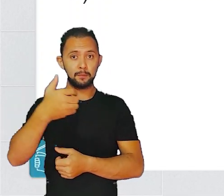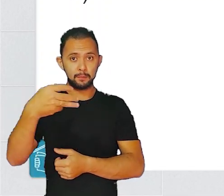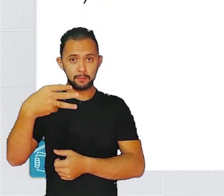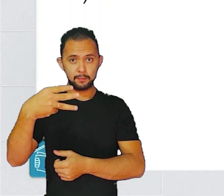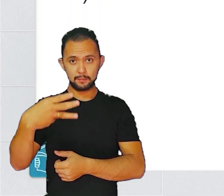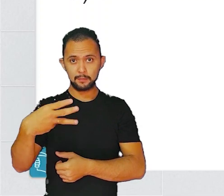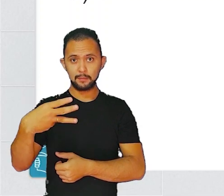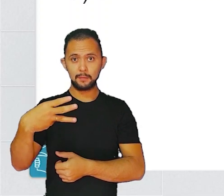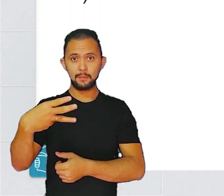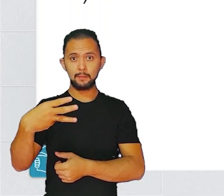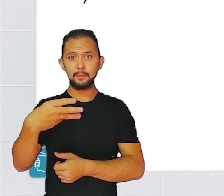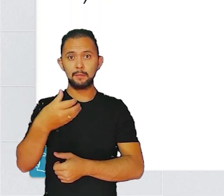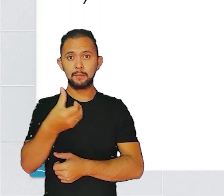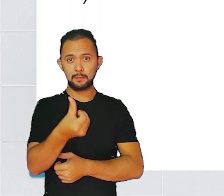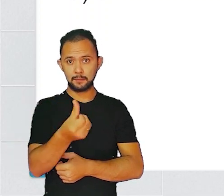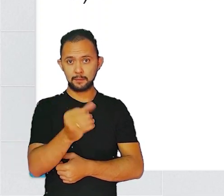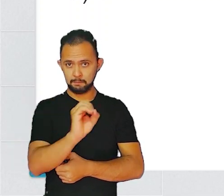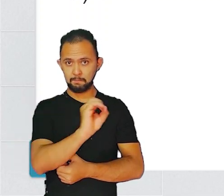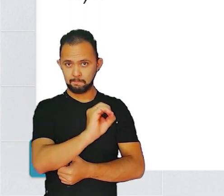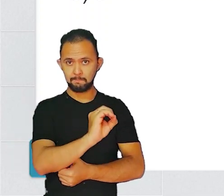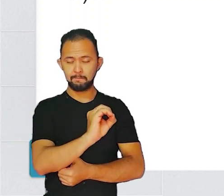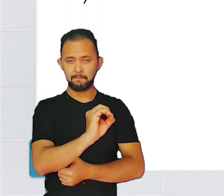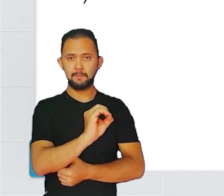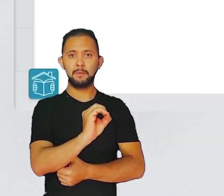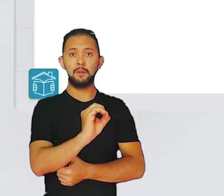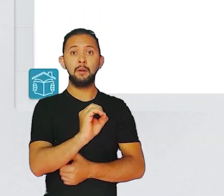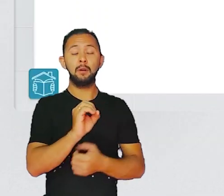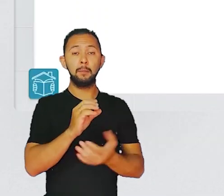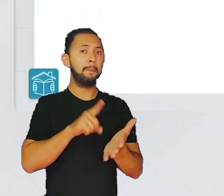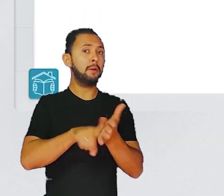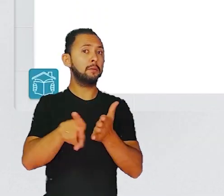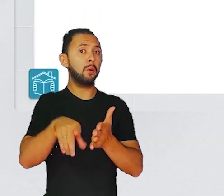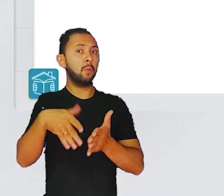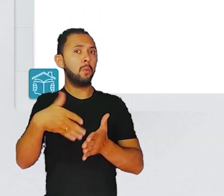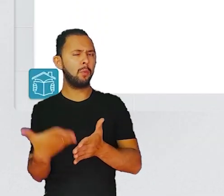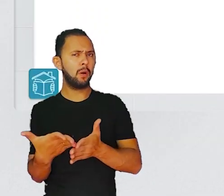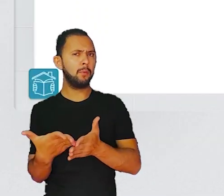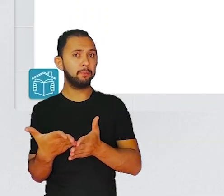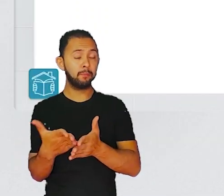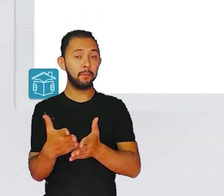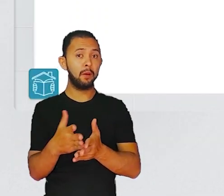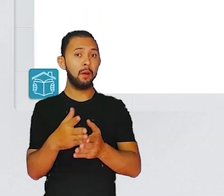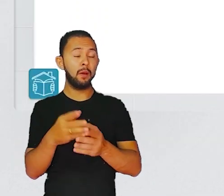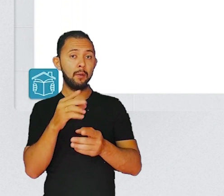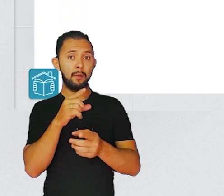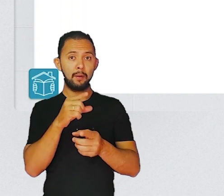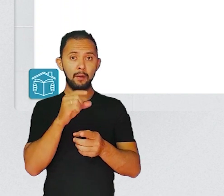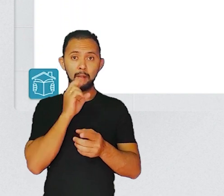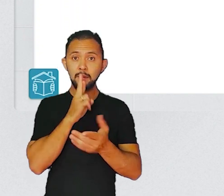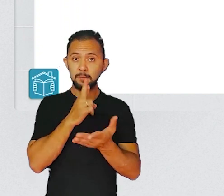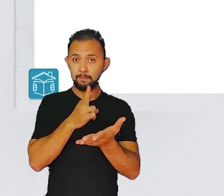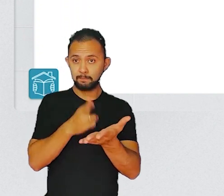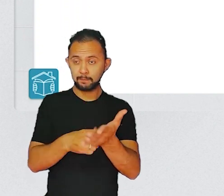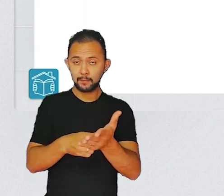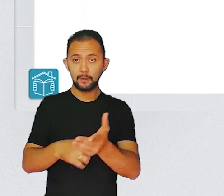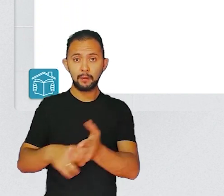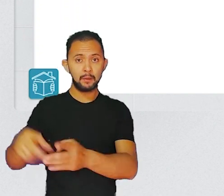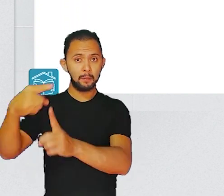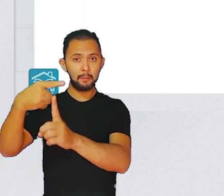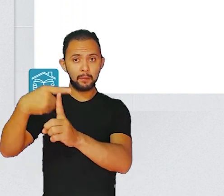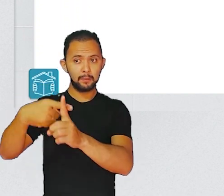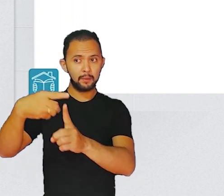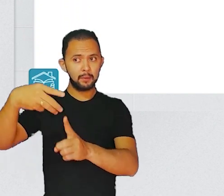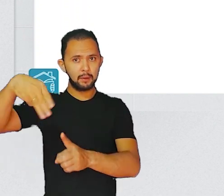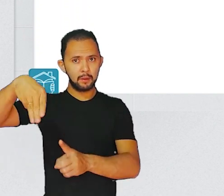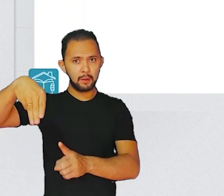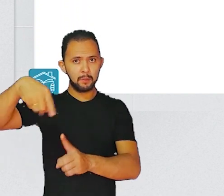número 3.600. Aí a pergunta, qual é o valor da expressão m mais n mais